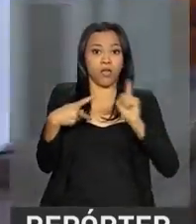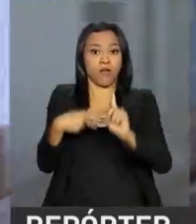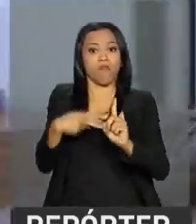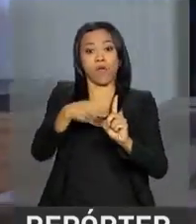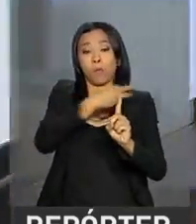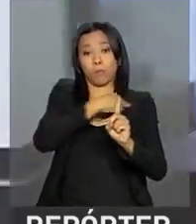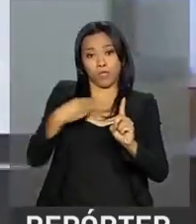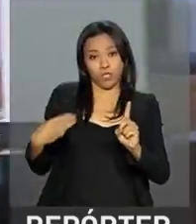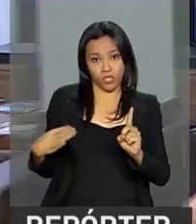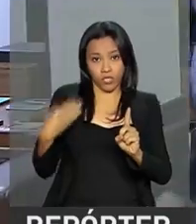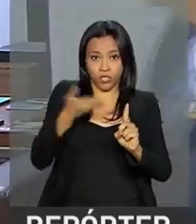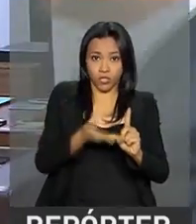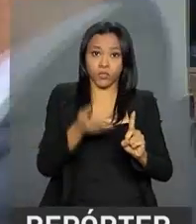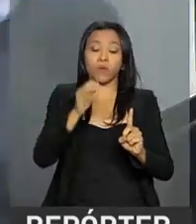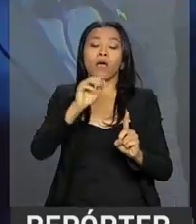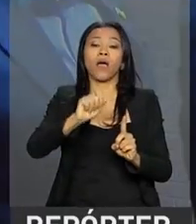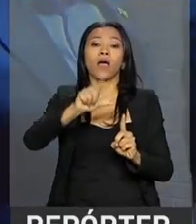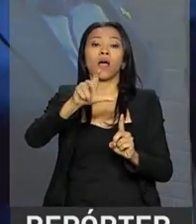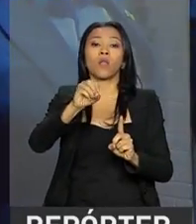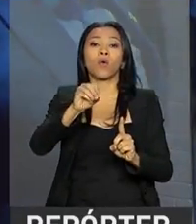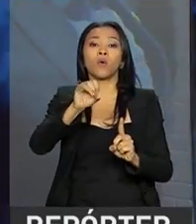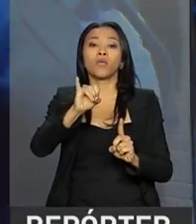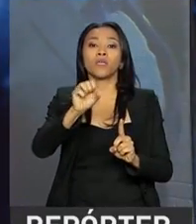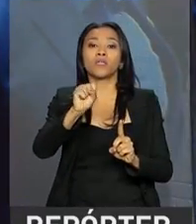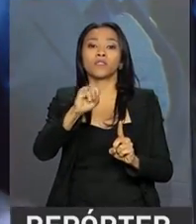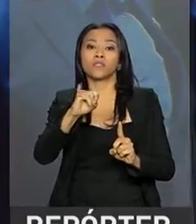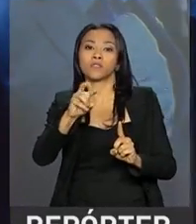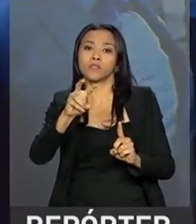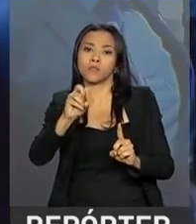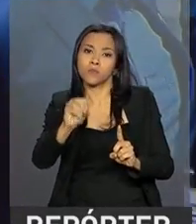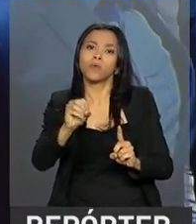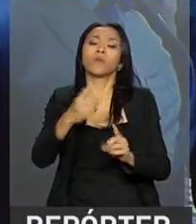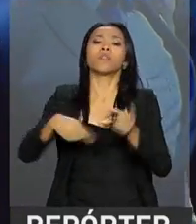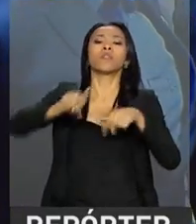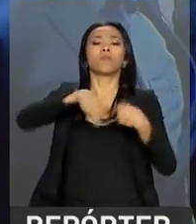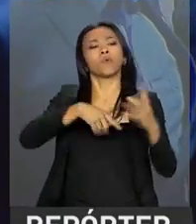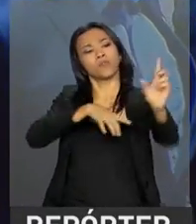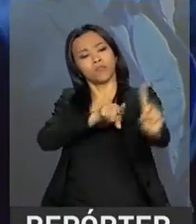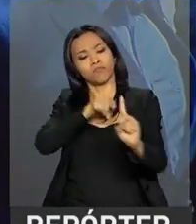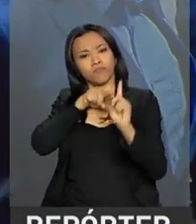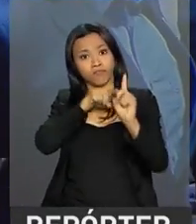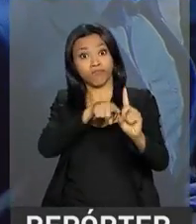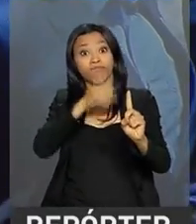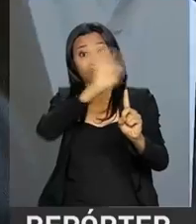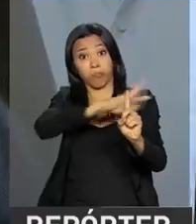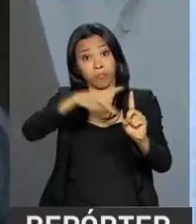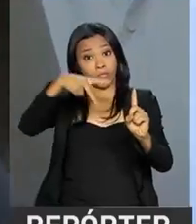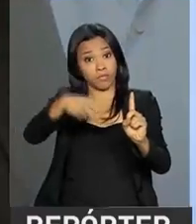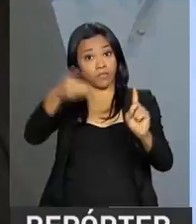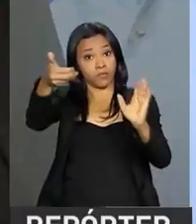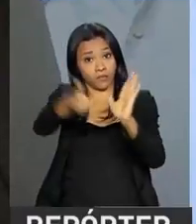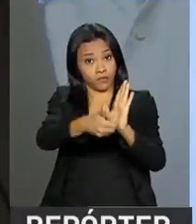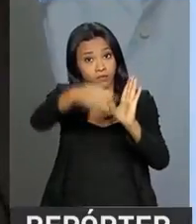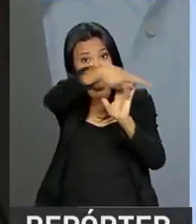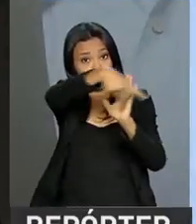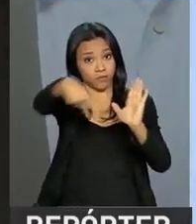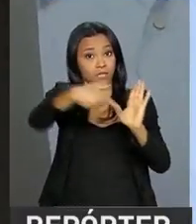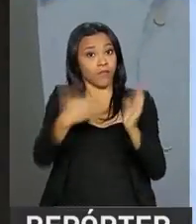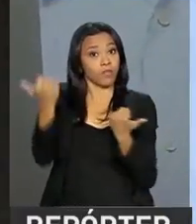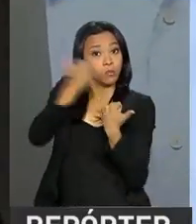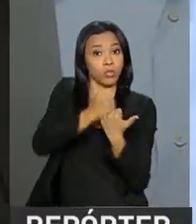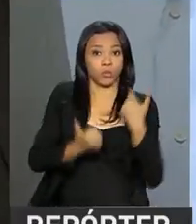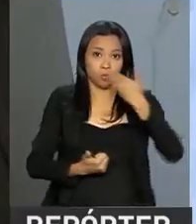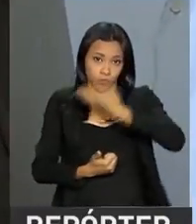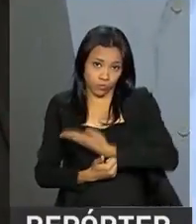exteriores aloísio nunes e logo que chegou foi cumprimentado foi recebido pelo então presidente em